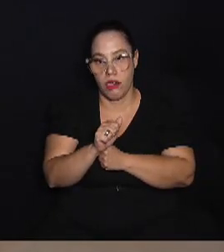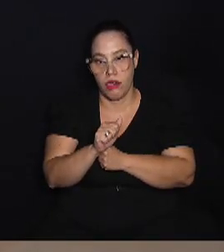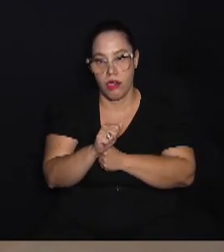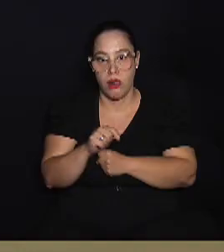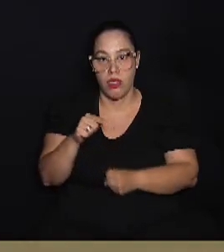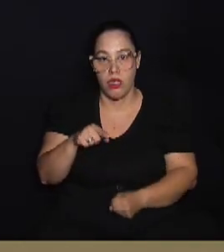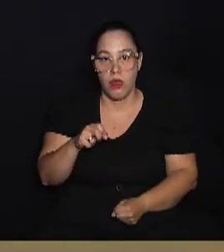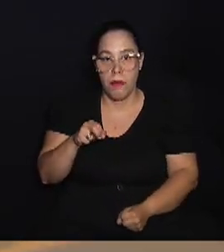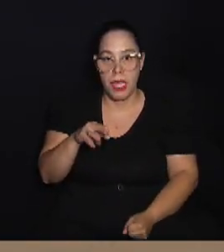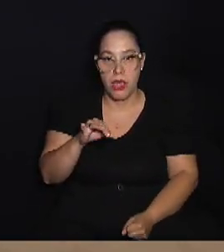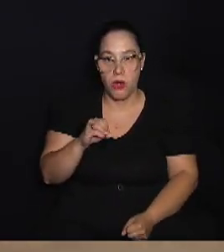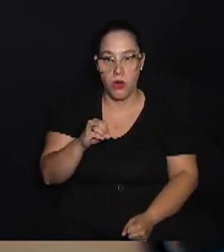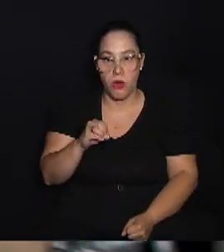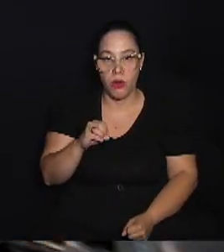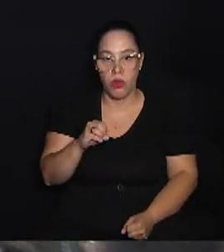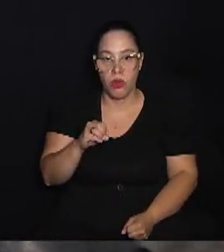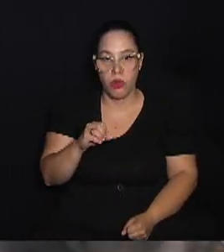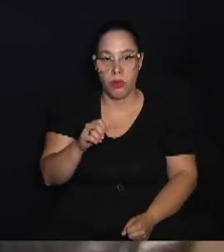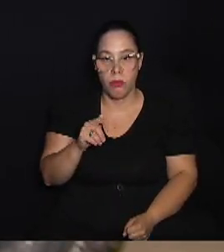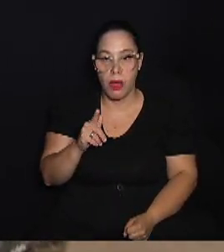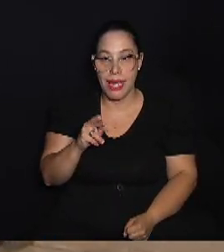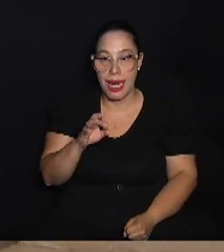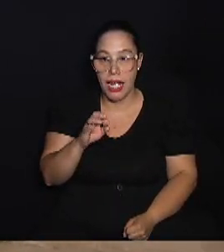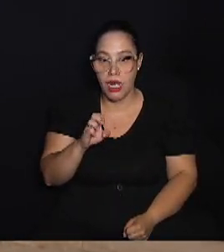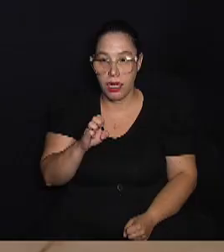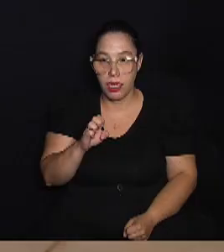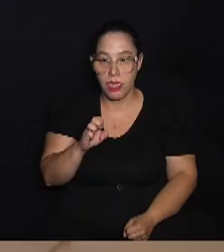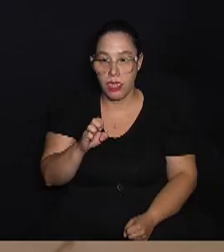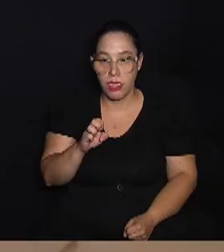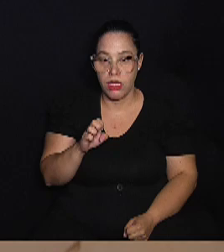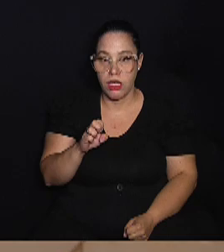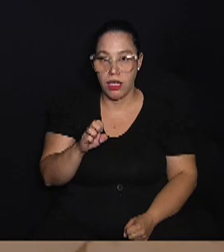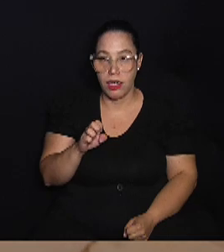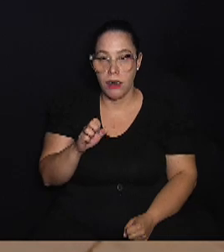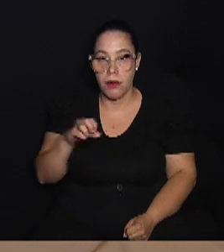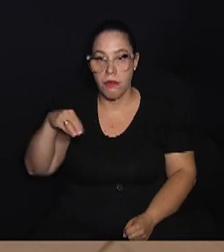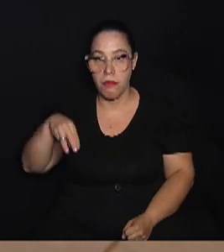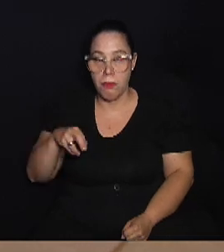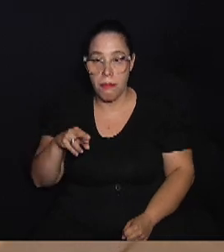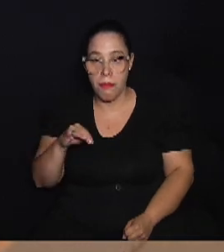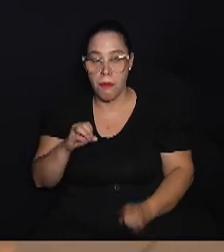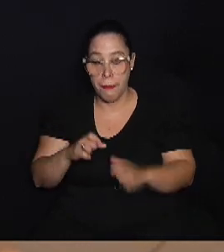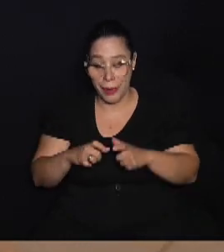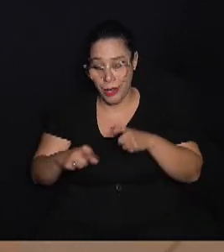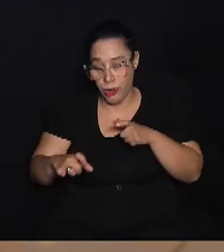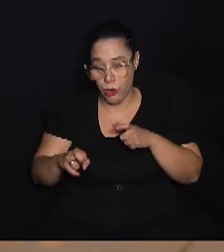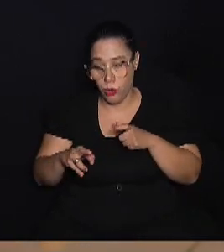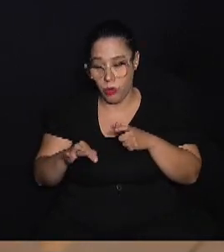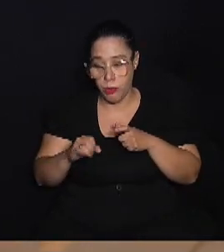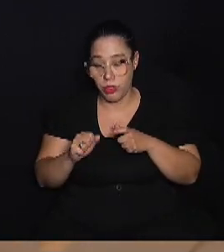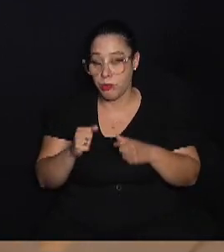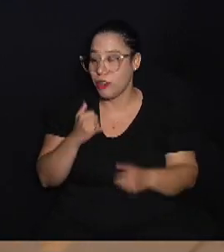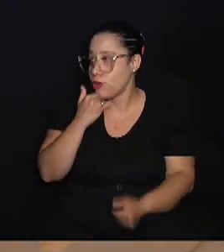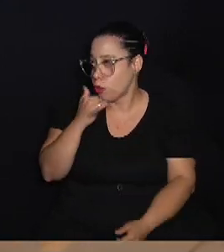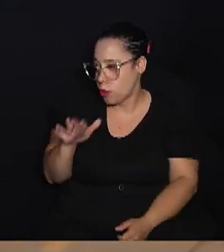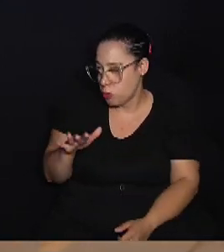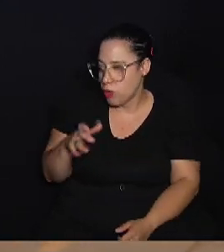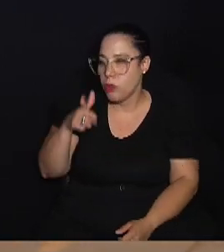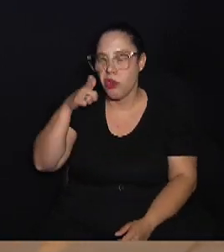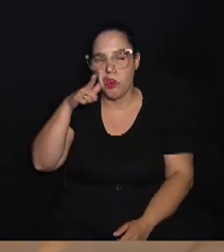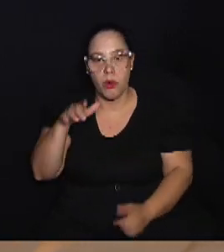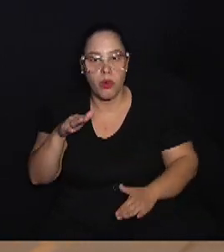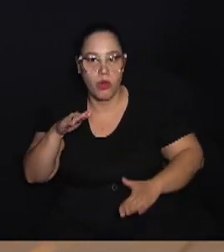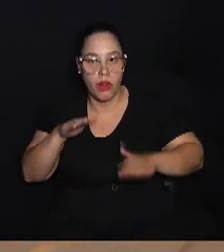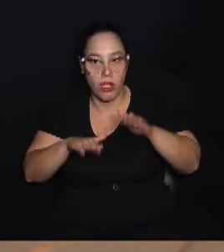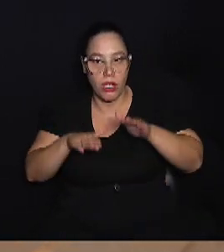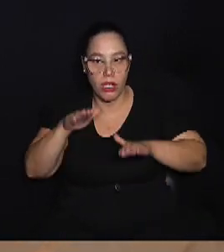bico na frente que parece uma grade de churrasqueira, que é para quem tem maior comprometimento, que consegue equilibrar